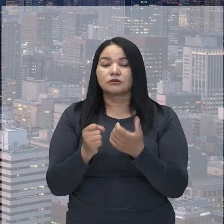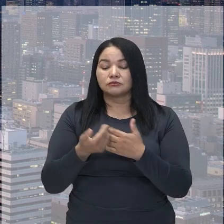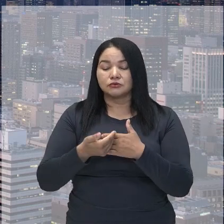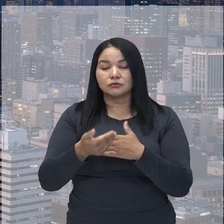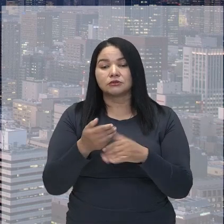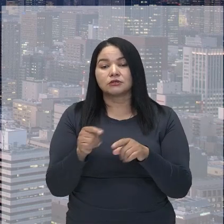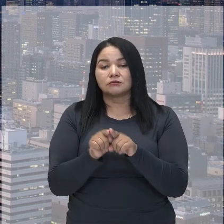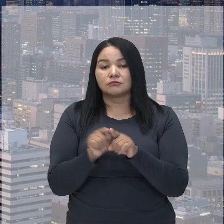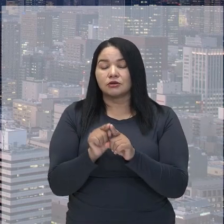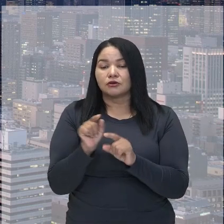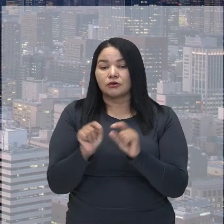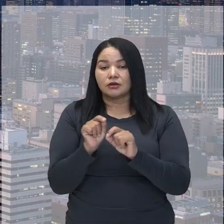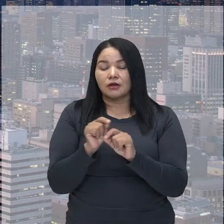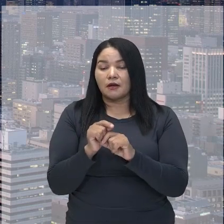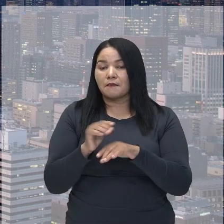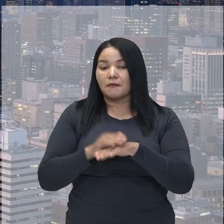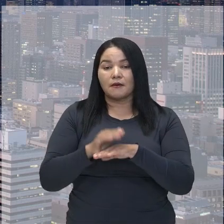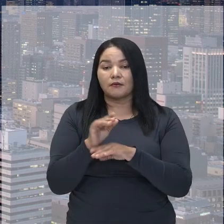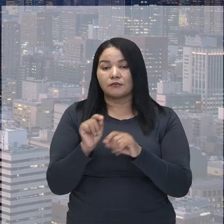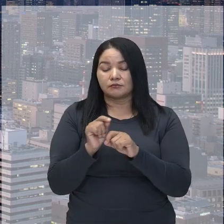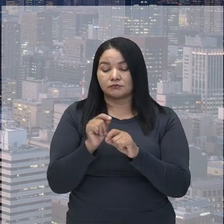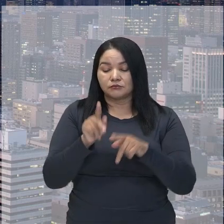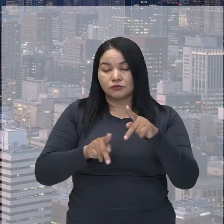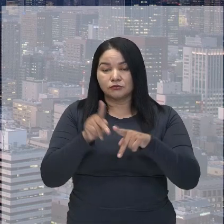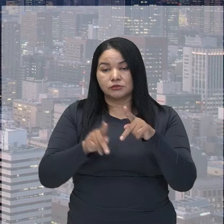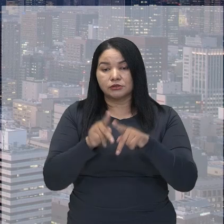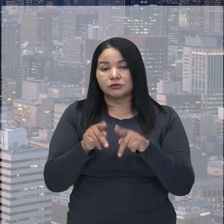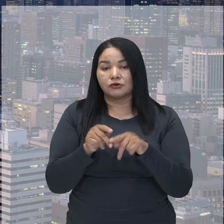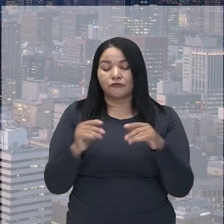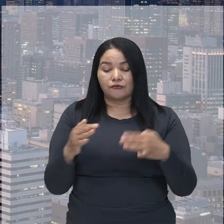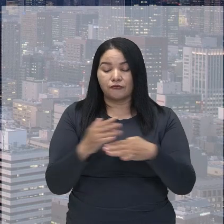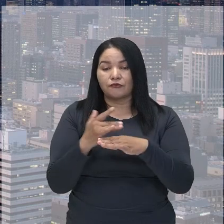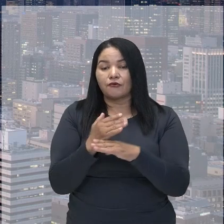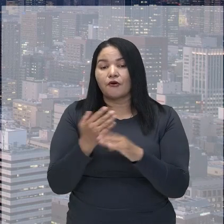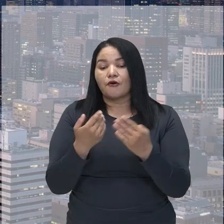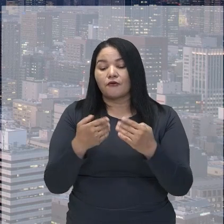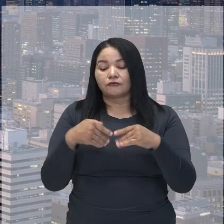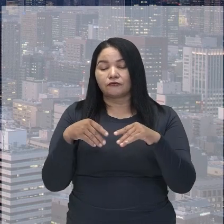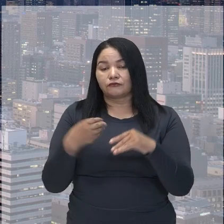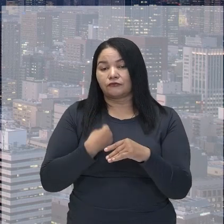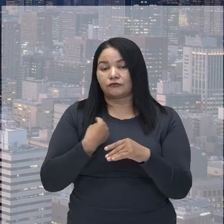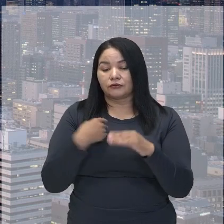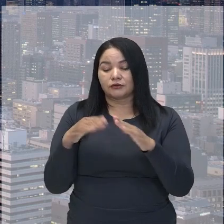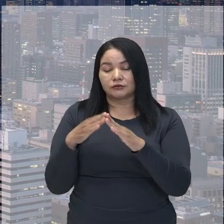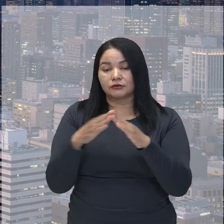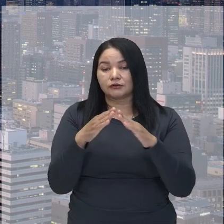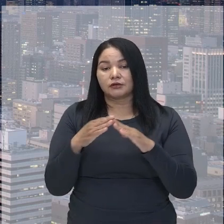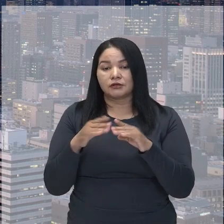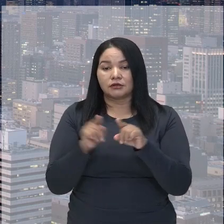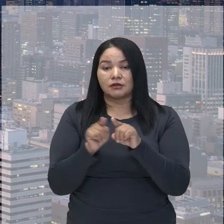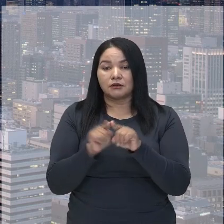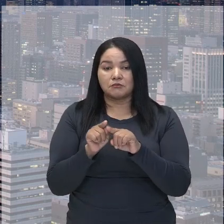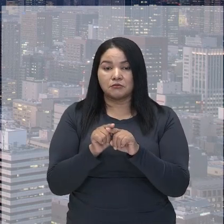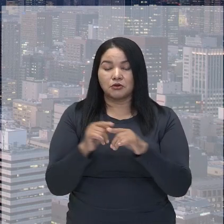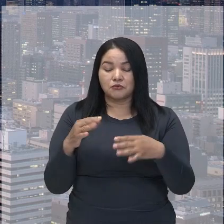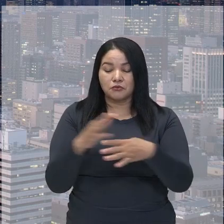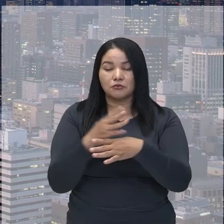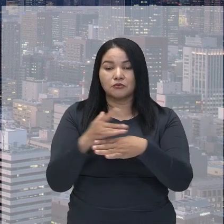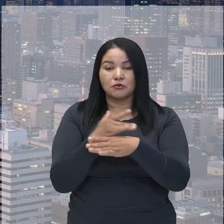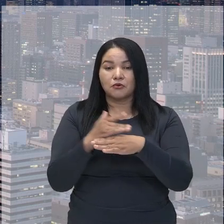Onde a maior quantidade de habitantes realmente vão morar nessas áreas. Então, vai ter uma alta urbanização, com cerca